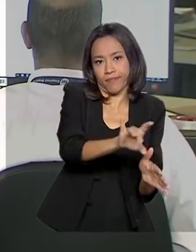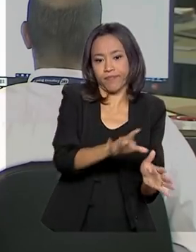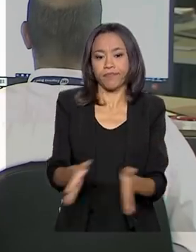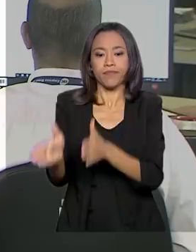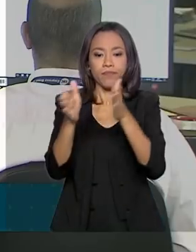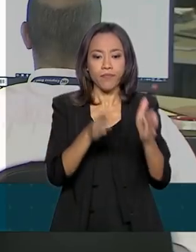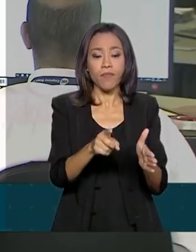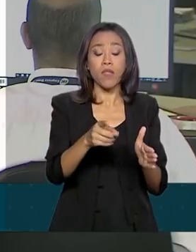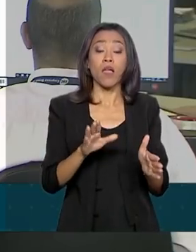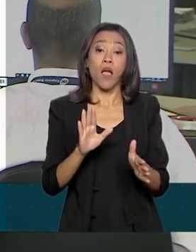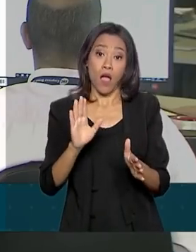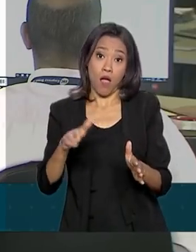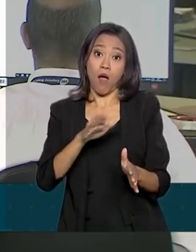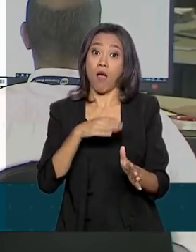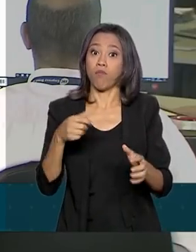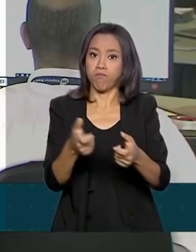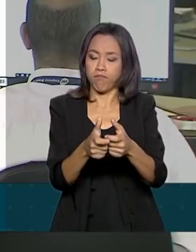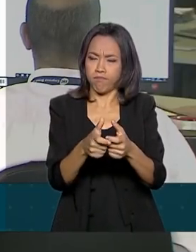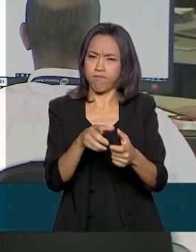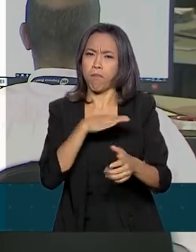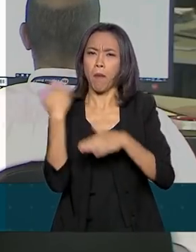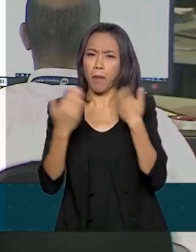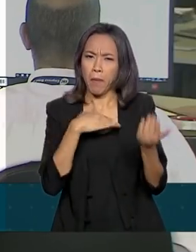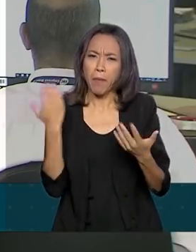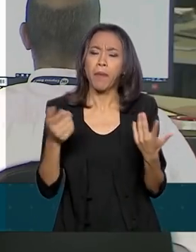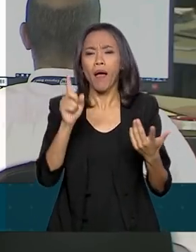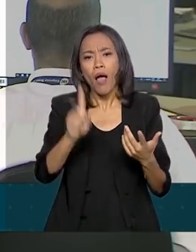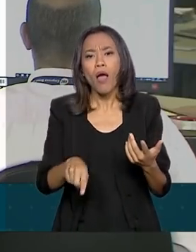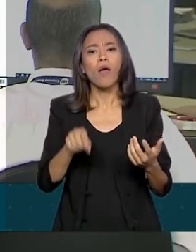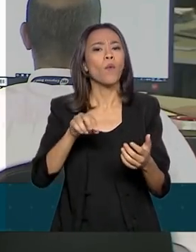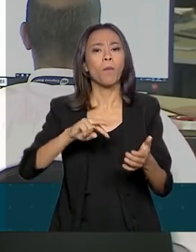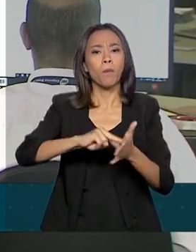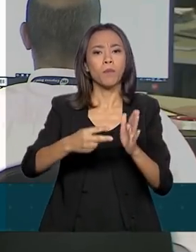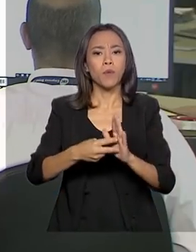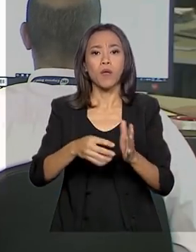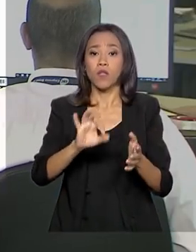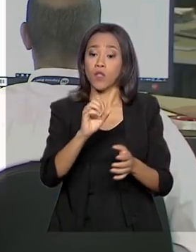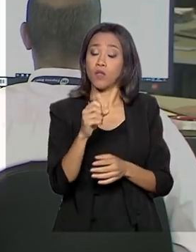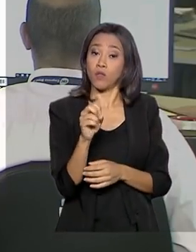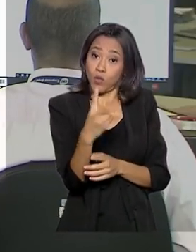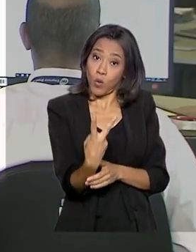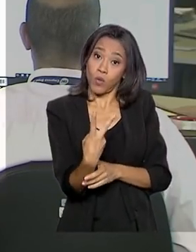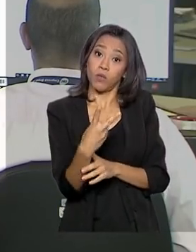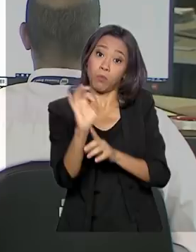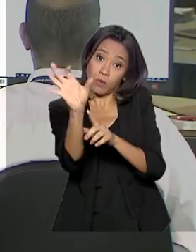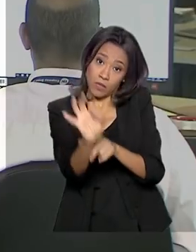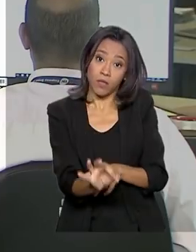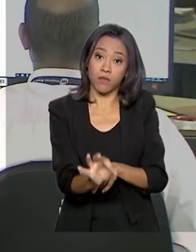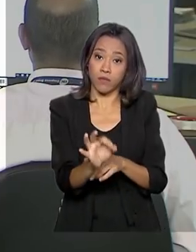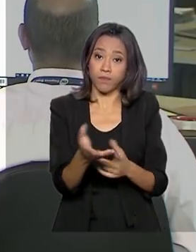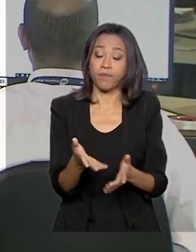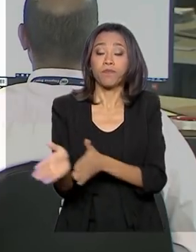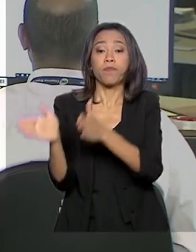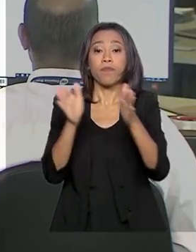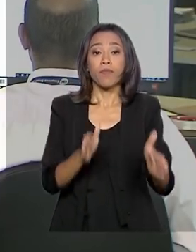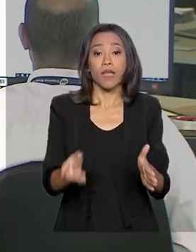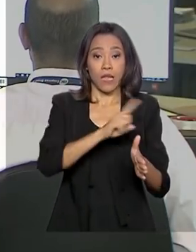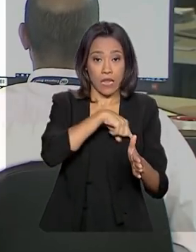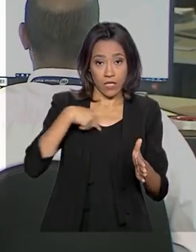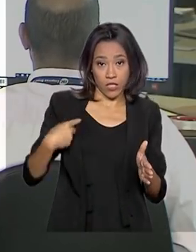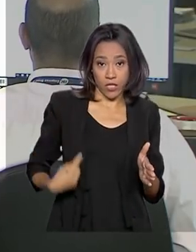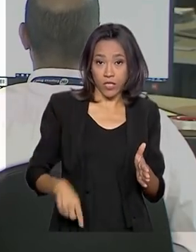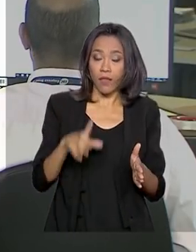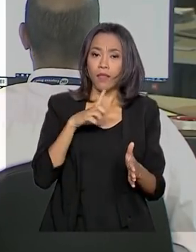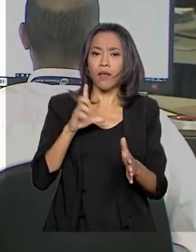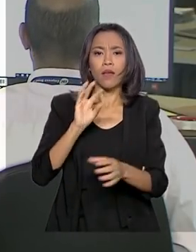mortalidade pelo novo coronavírus é de cerca de 2% de acordo com a Organização Mundial da Saúde. Na China, onde estão concentrados